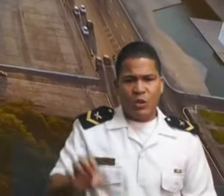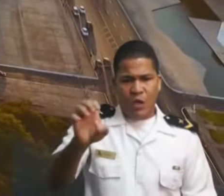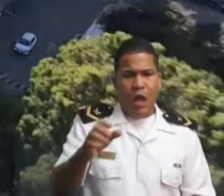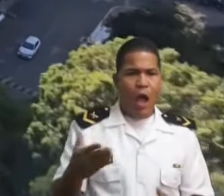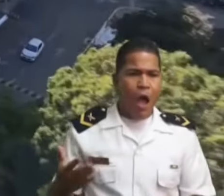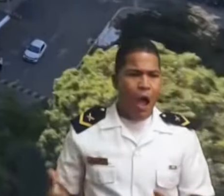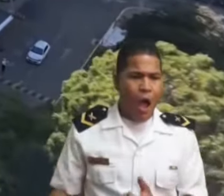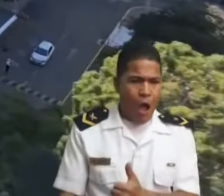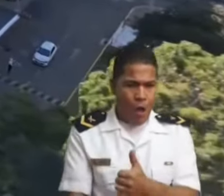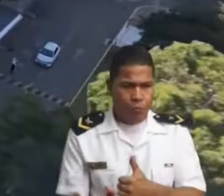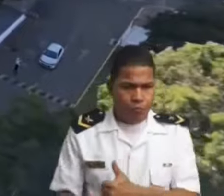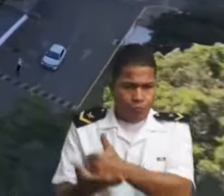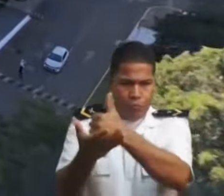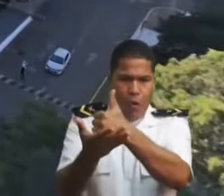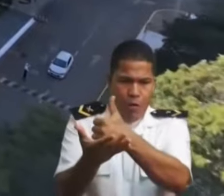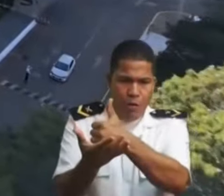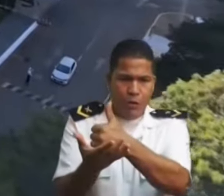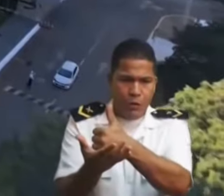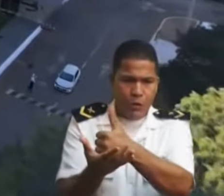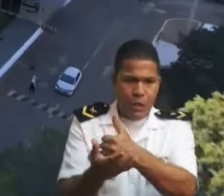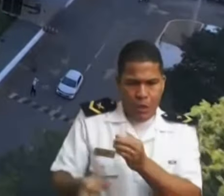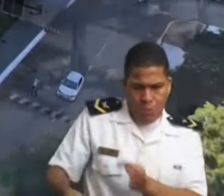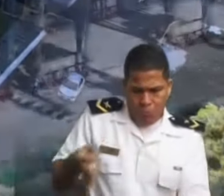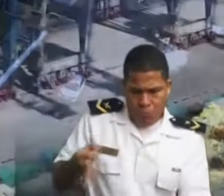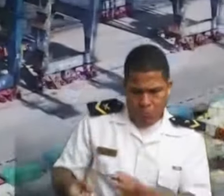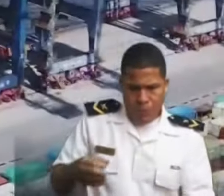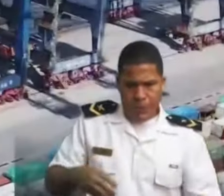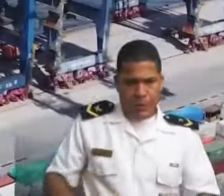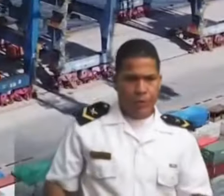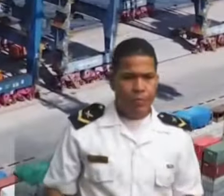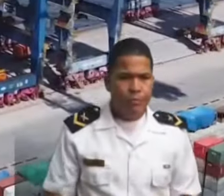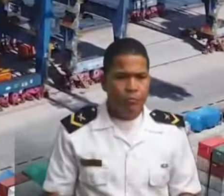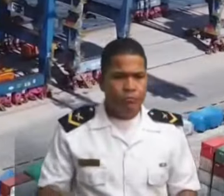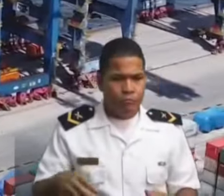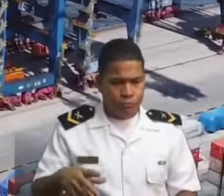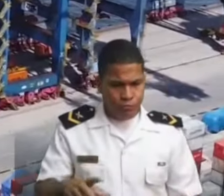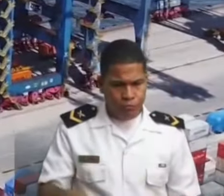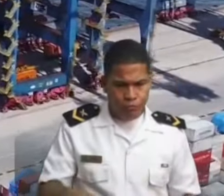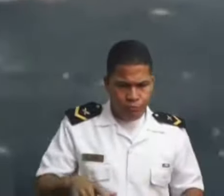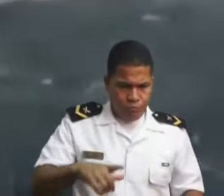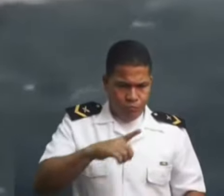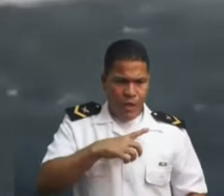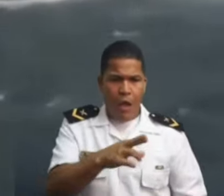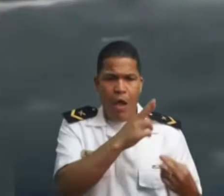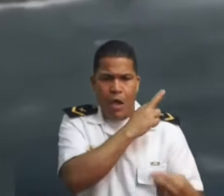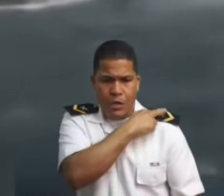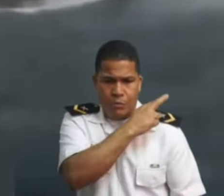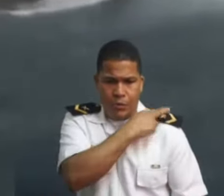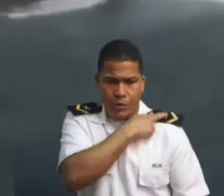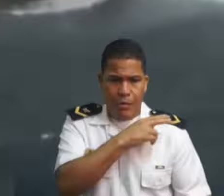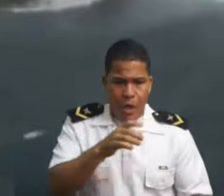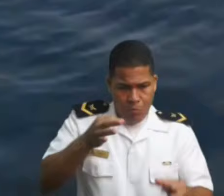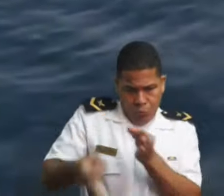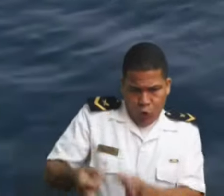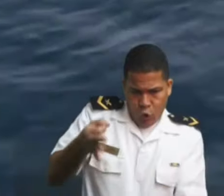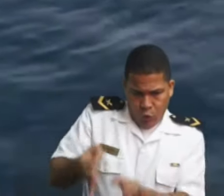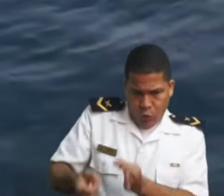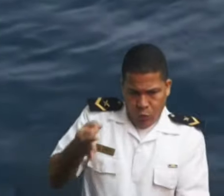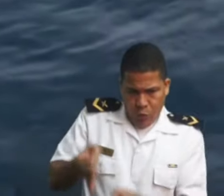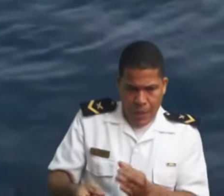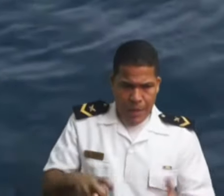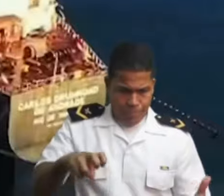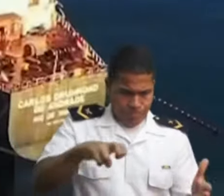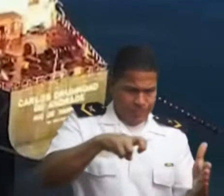Judiciário, vinculado ao Comando da Marinha do Brasil. Tem como atribuições julgar acidentes e fatos da